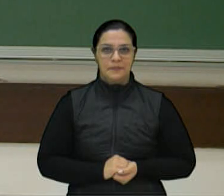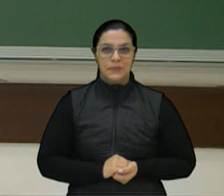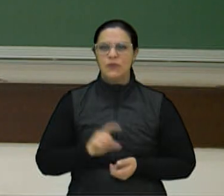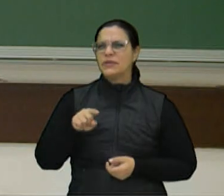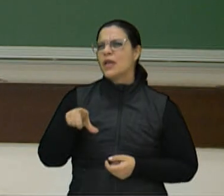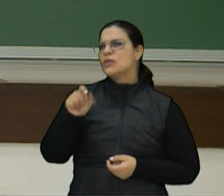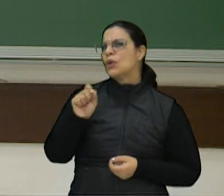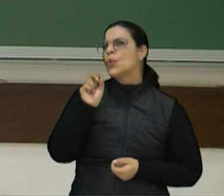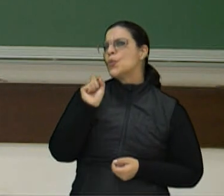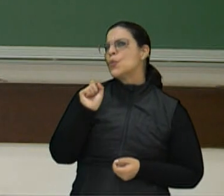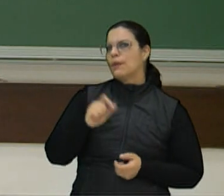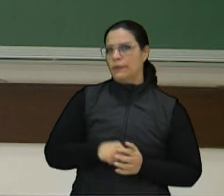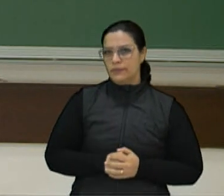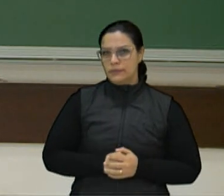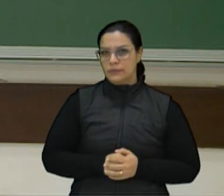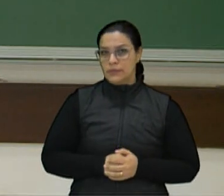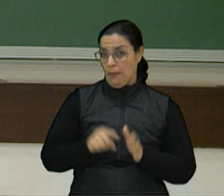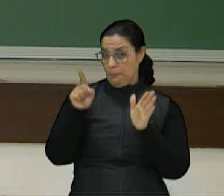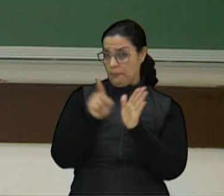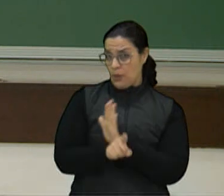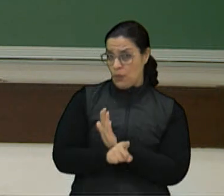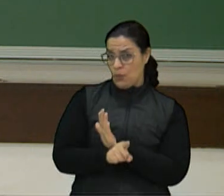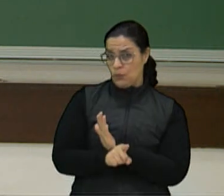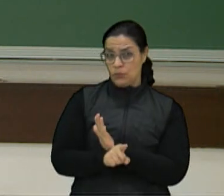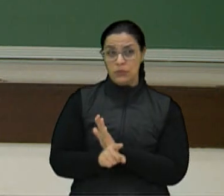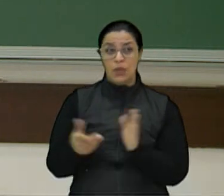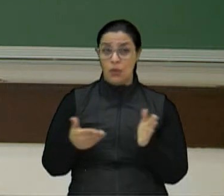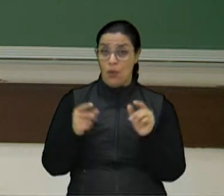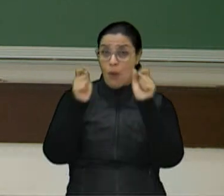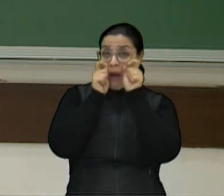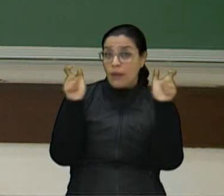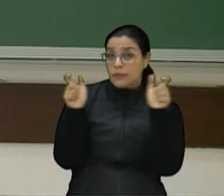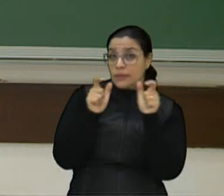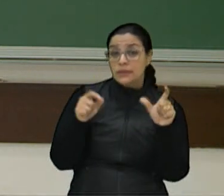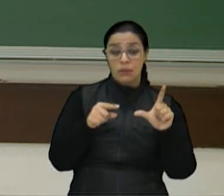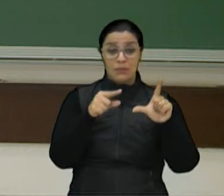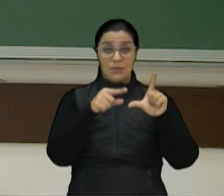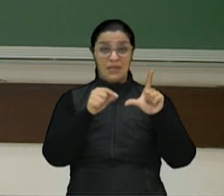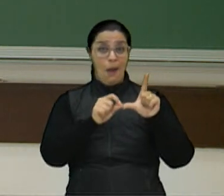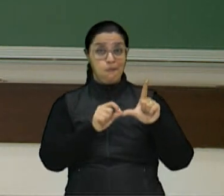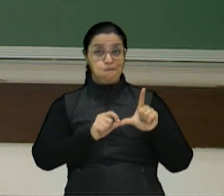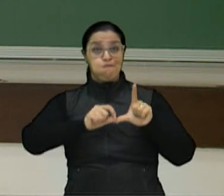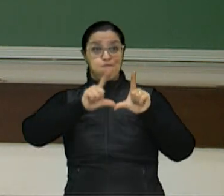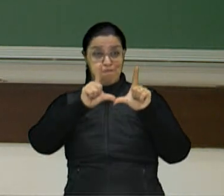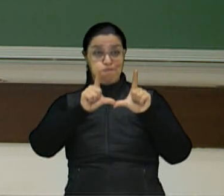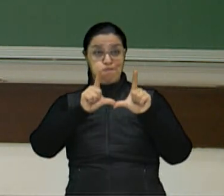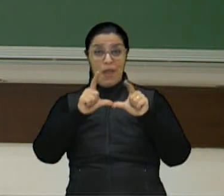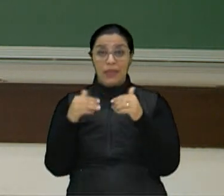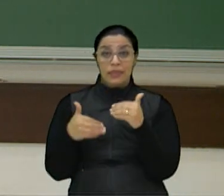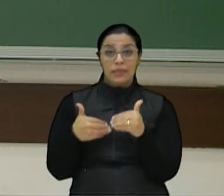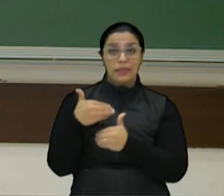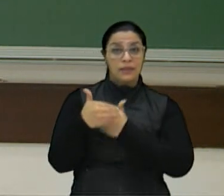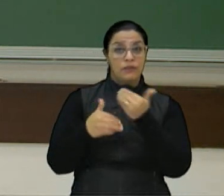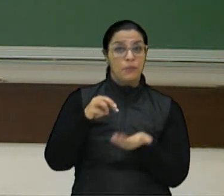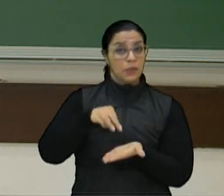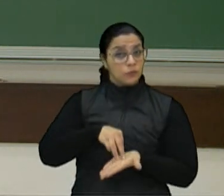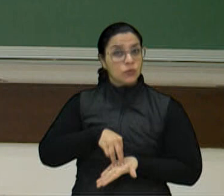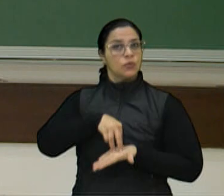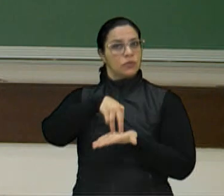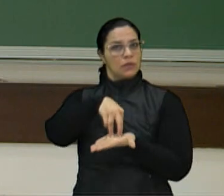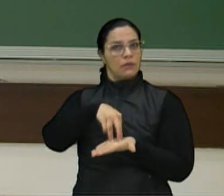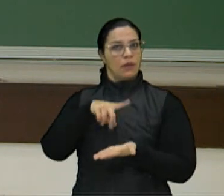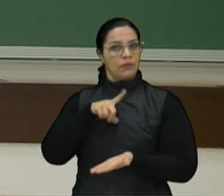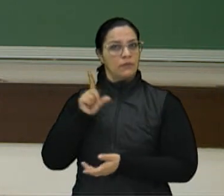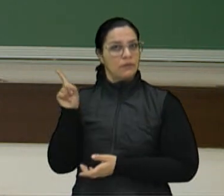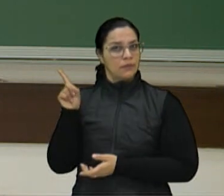O que você respondeu nessa questão? E eu lhe chamei a atenção, né, do termo desenvolvimento